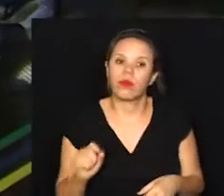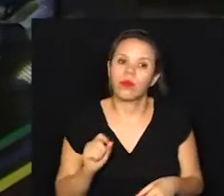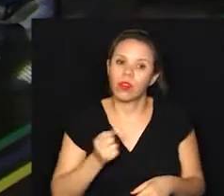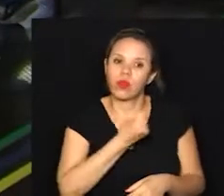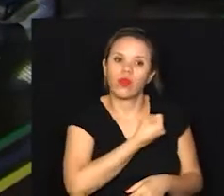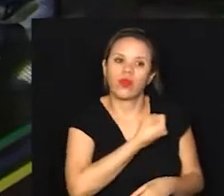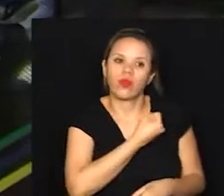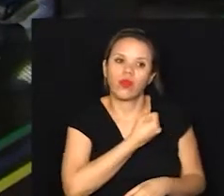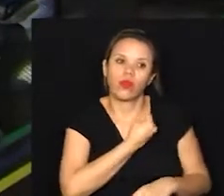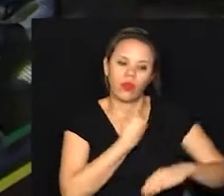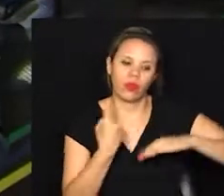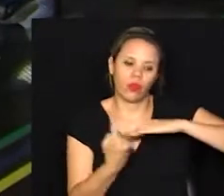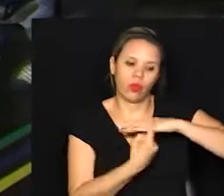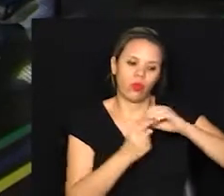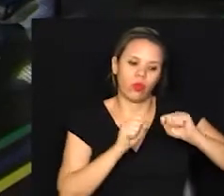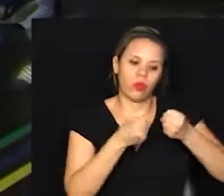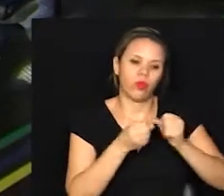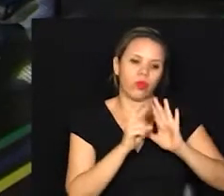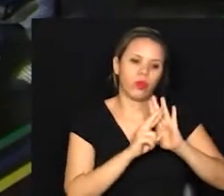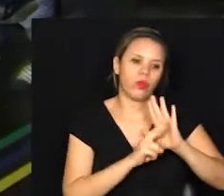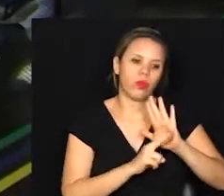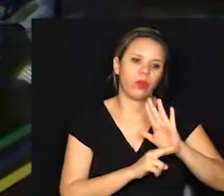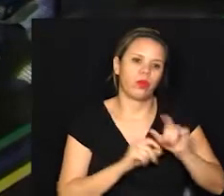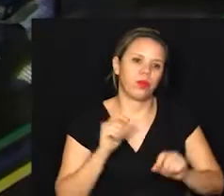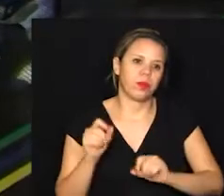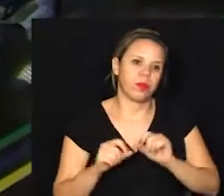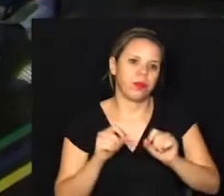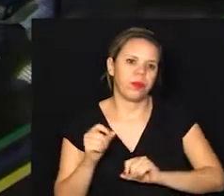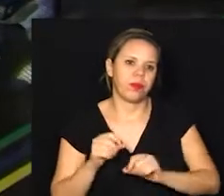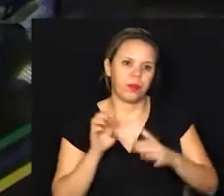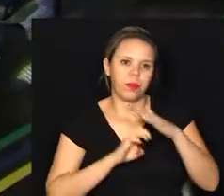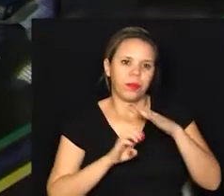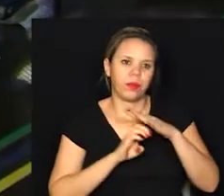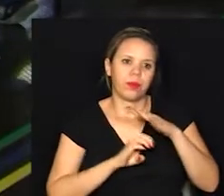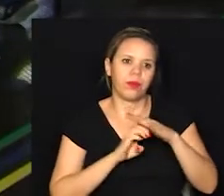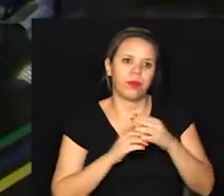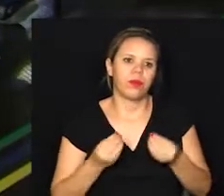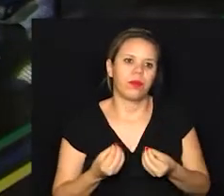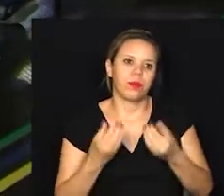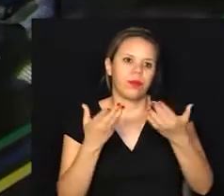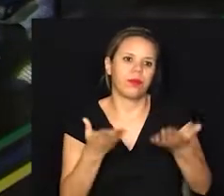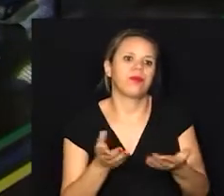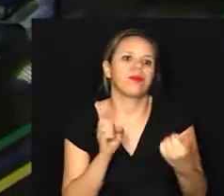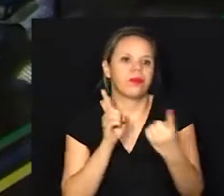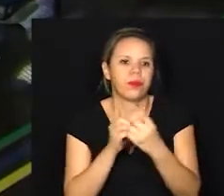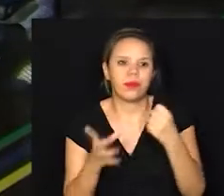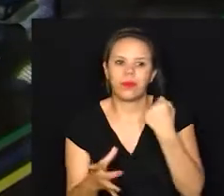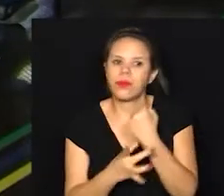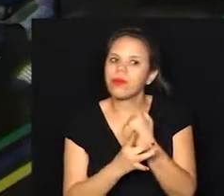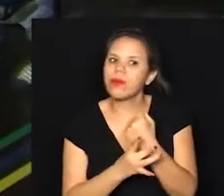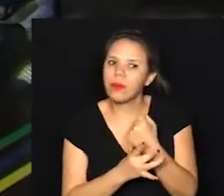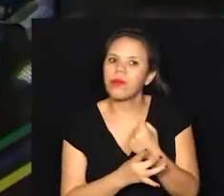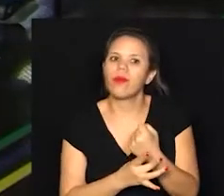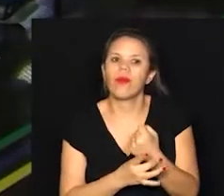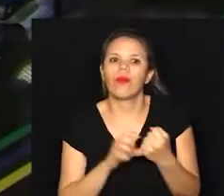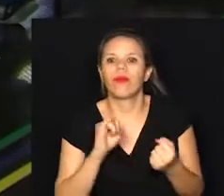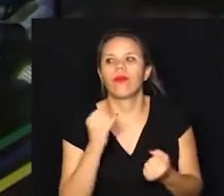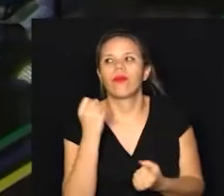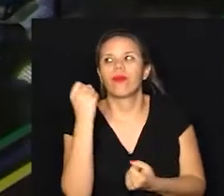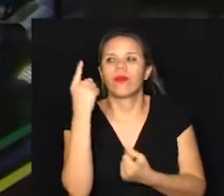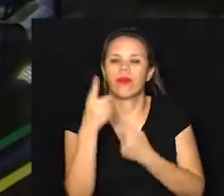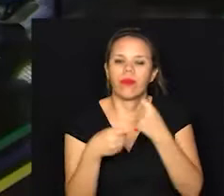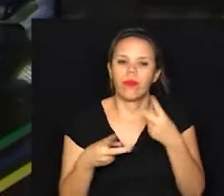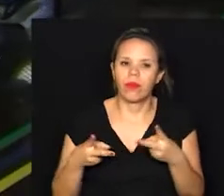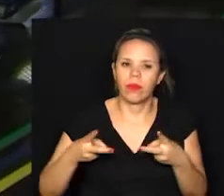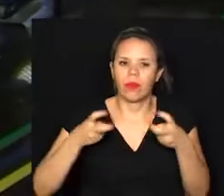que o Código do Consumidor, em regra, ele estabelece que a empresa tem que fornecer um serviço seguro. Se